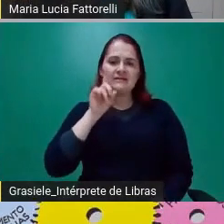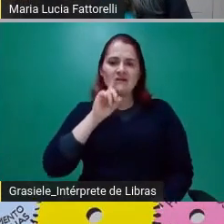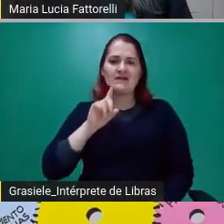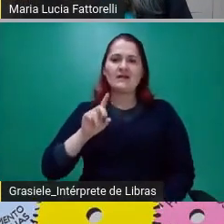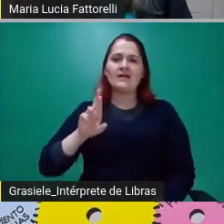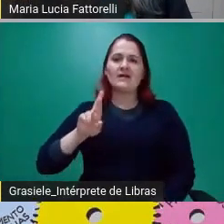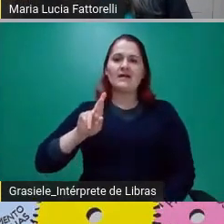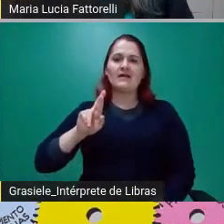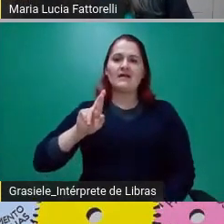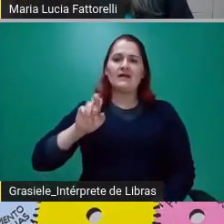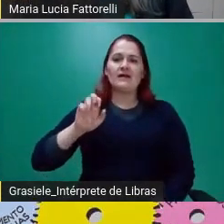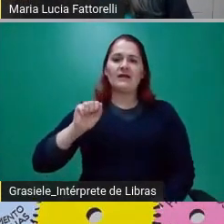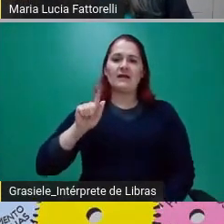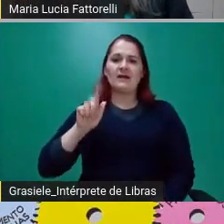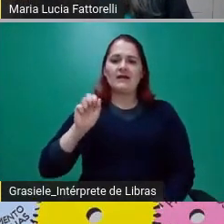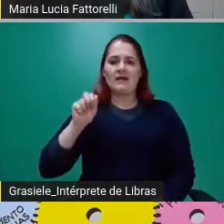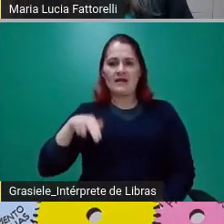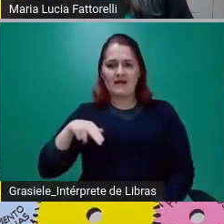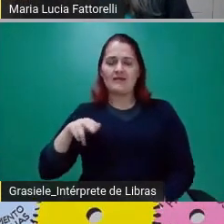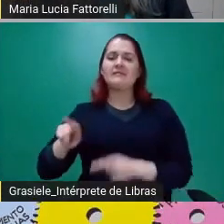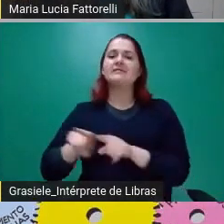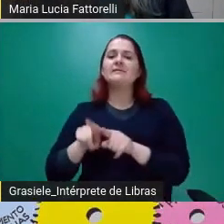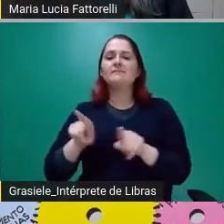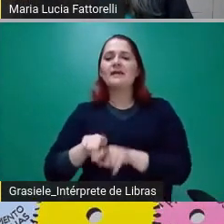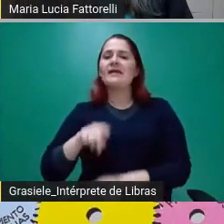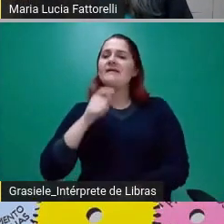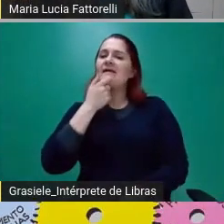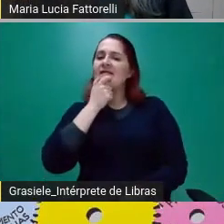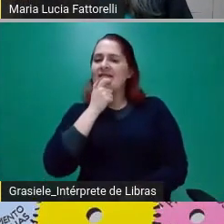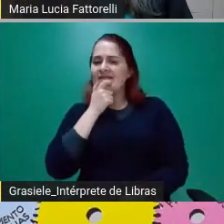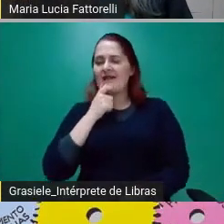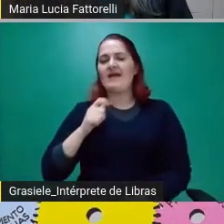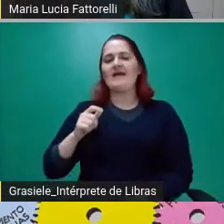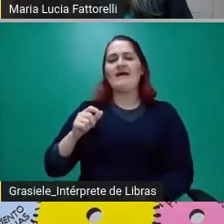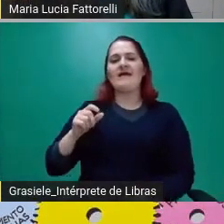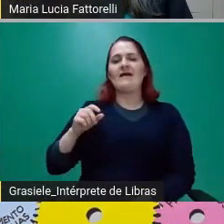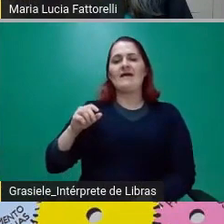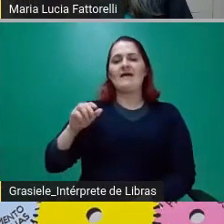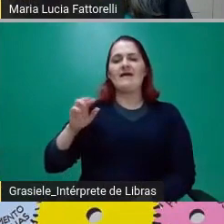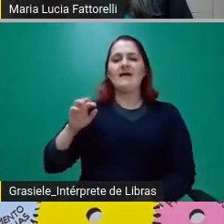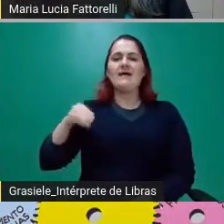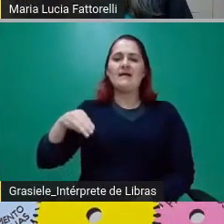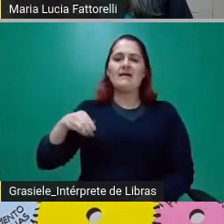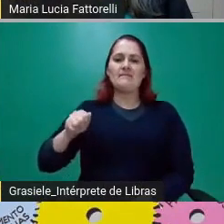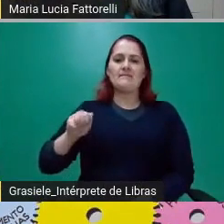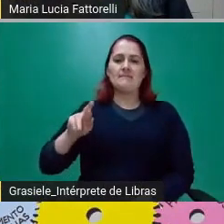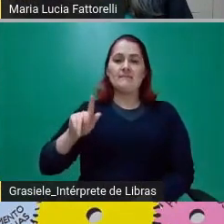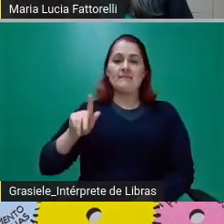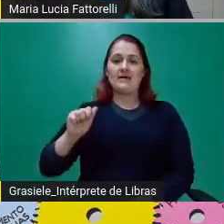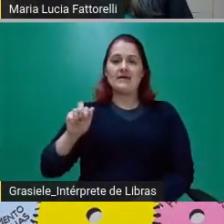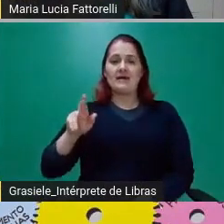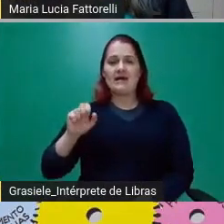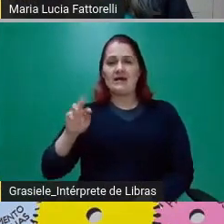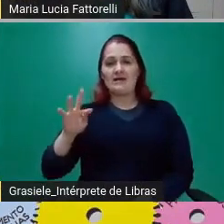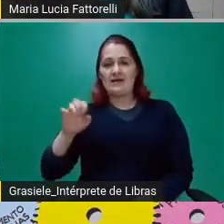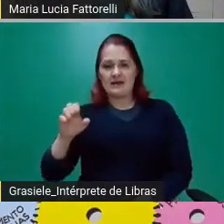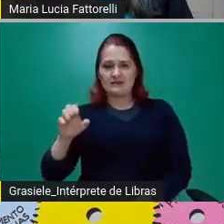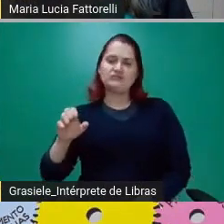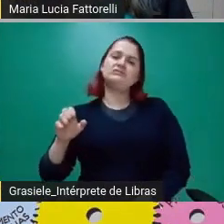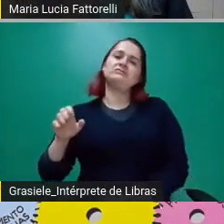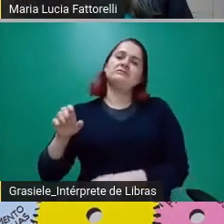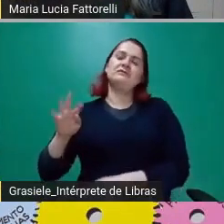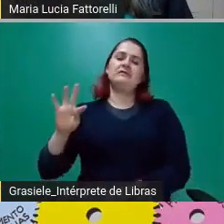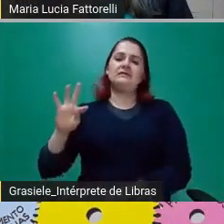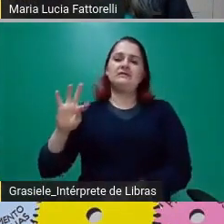Unido, com todas as políticas neoliberais, né, de retirada de direitos, de ataque aos sindicatos,